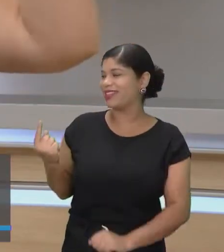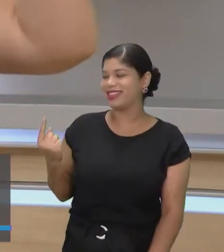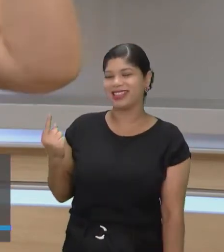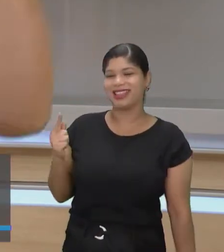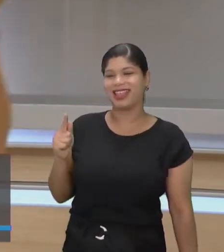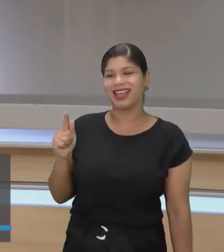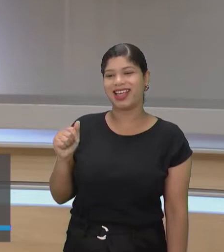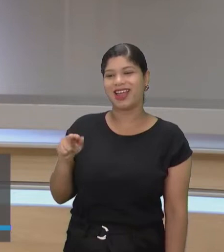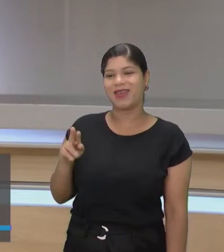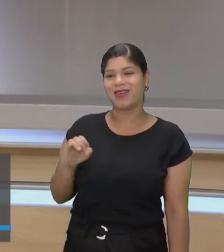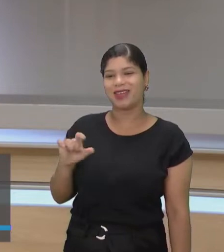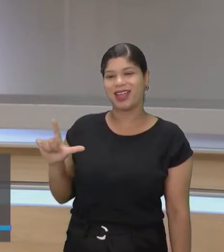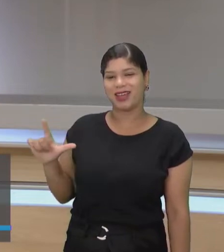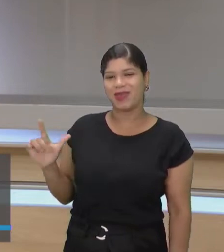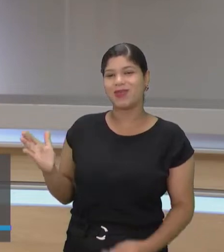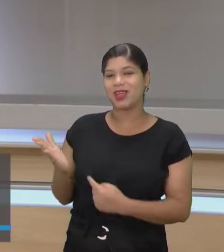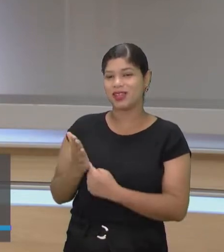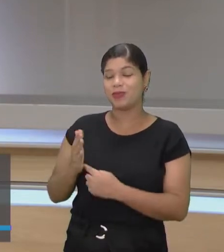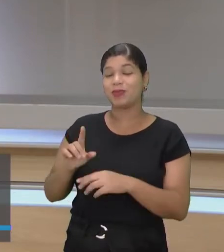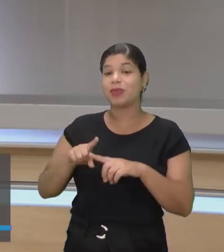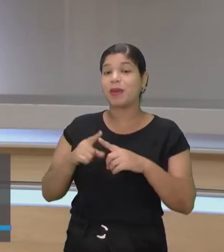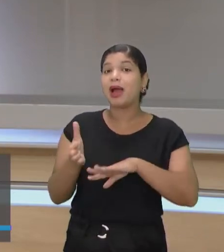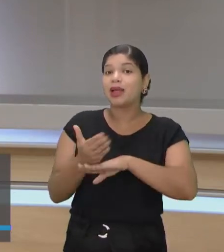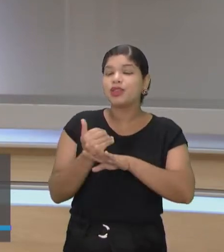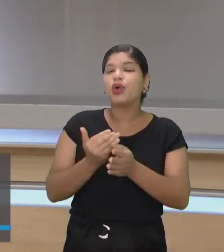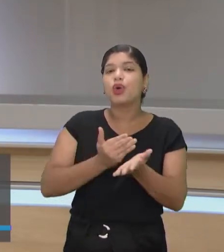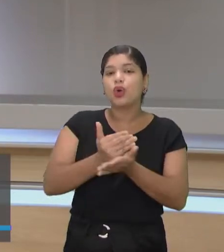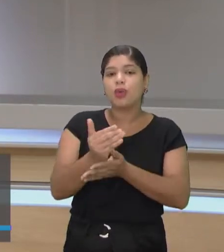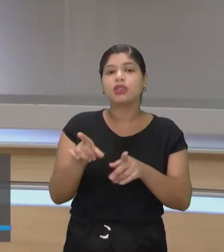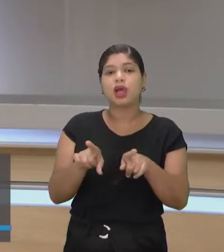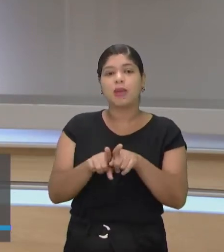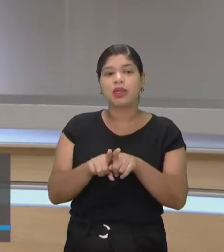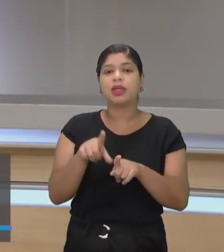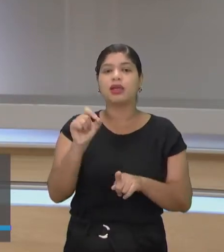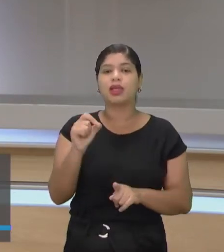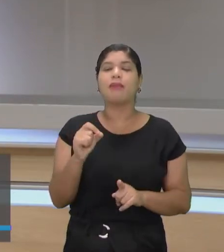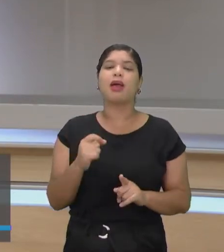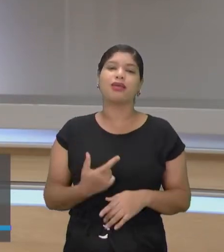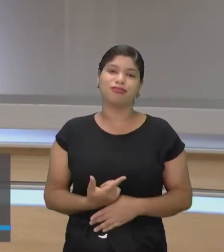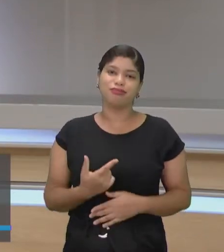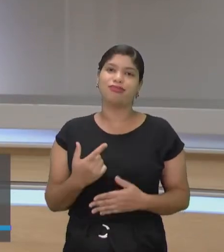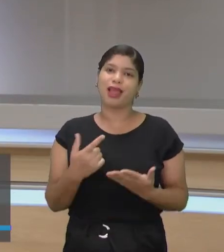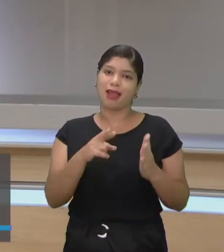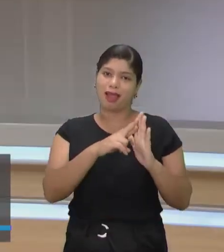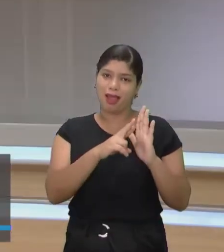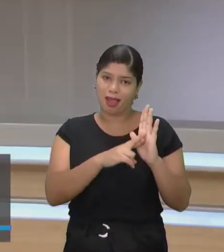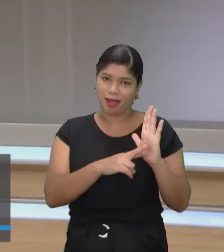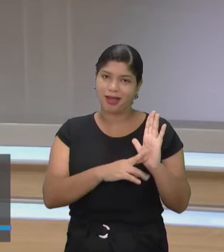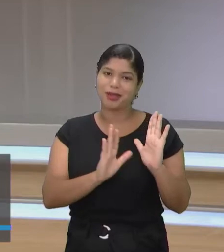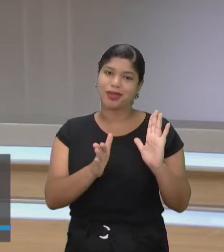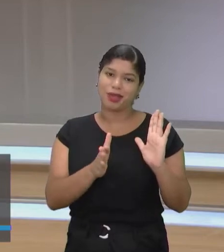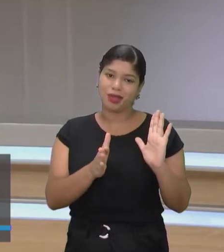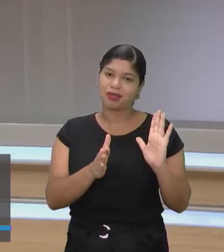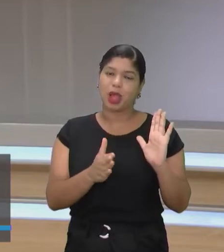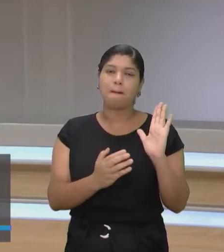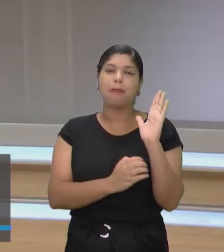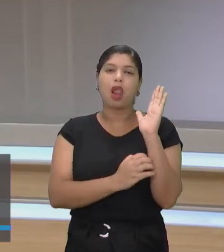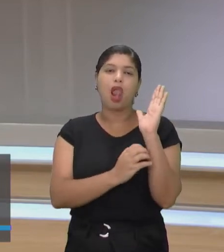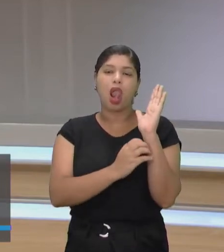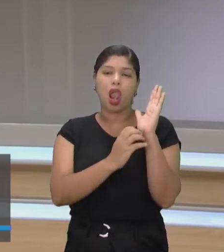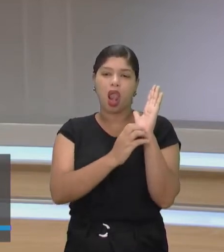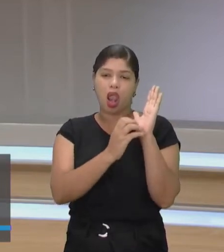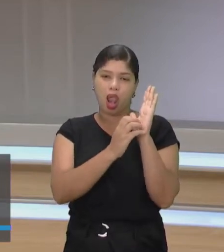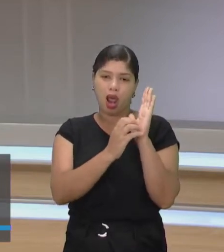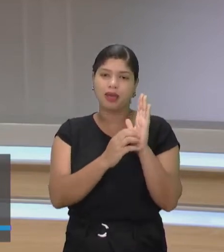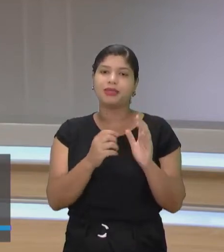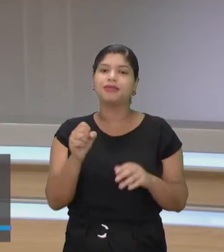das palavras. E, antes da gente dar a introdução na aula, a gente tem as burocracias, Aquelas burocracias, normal, que é muito importante,